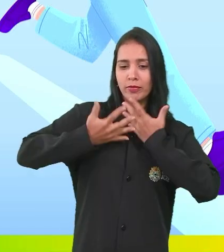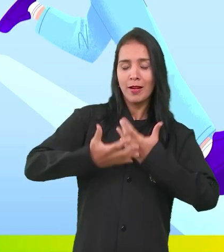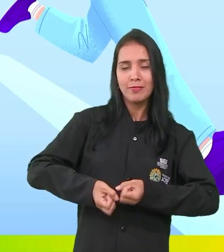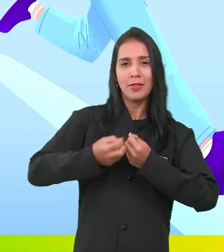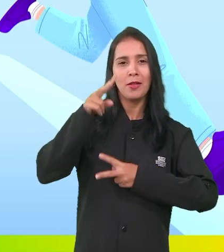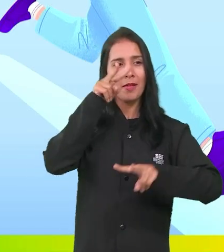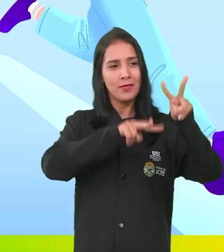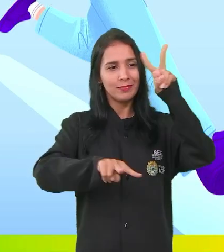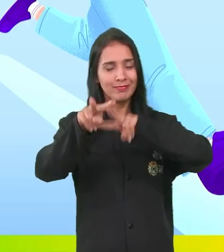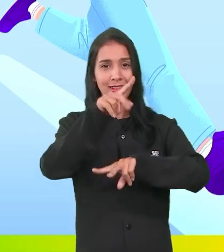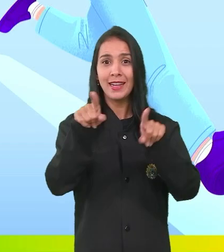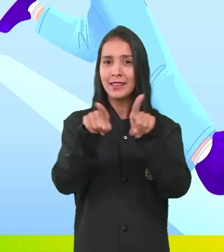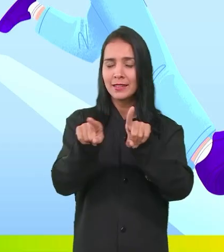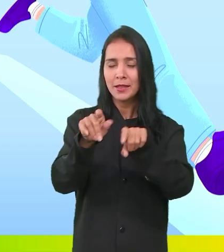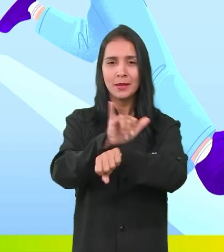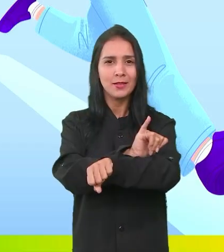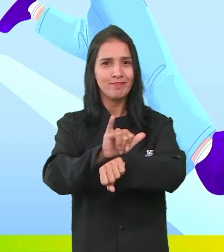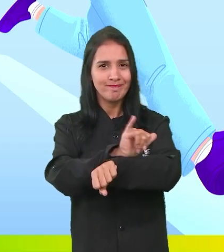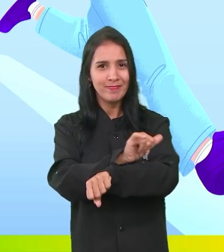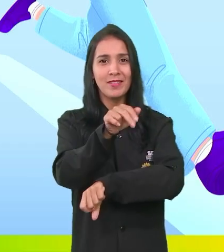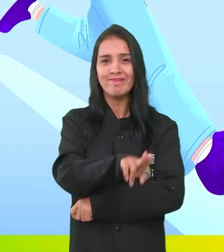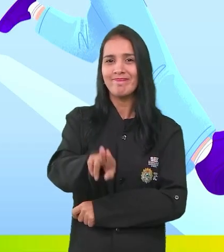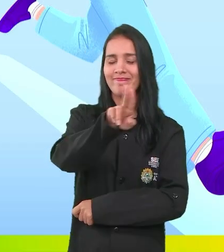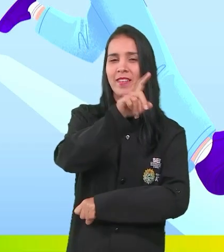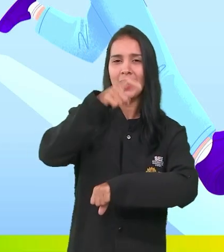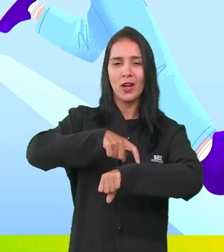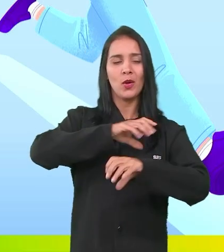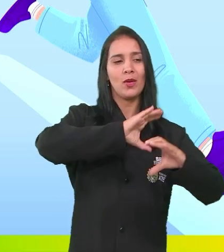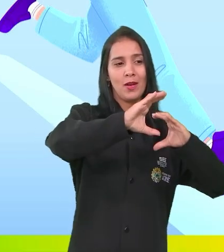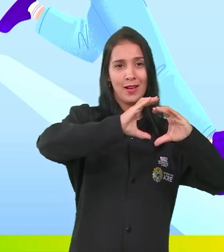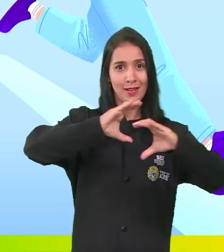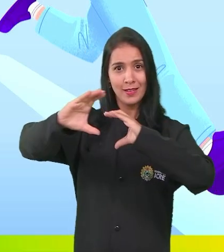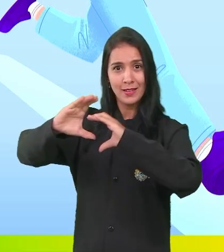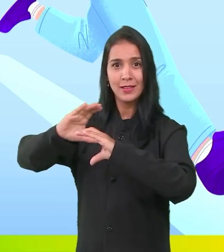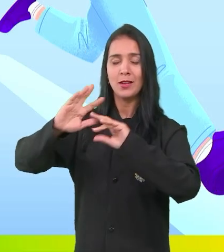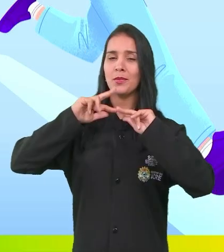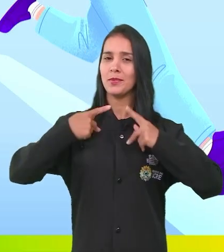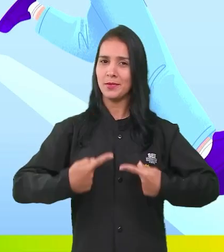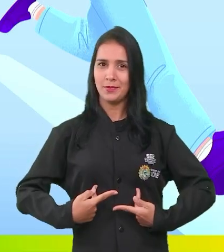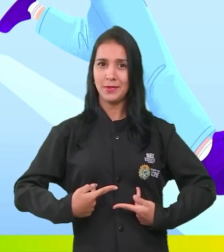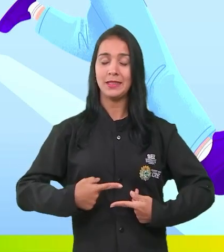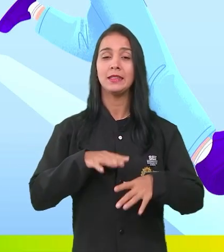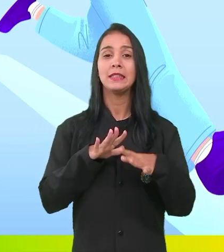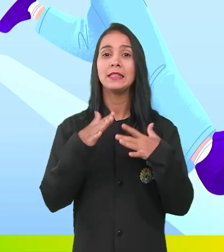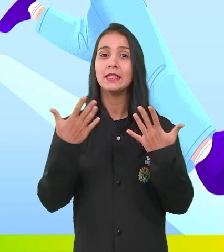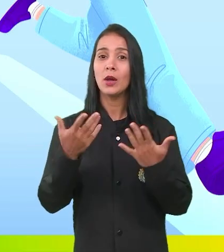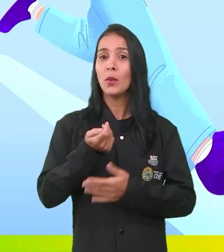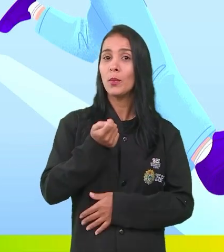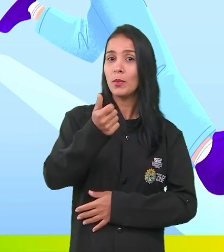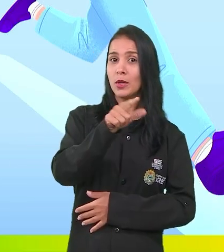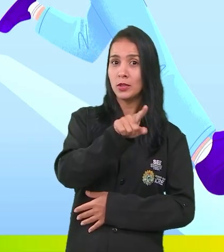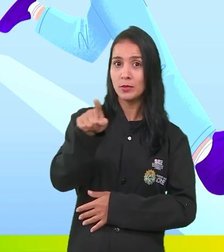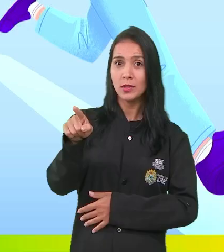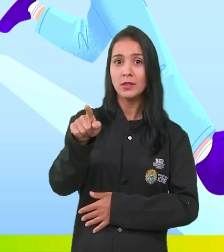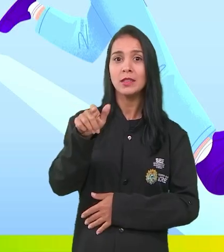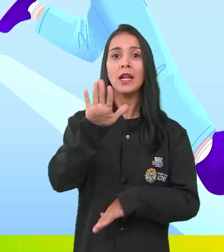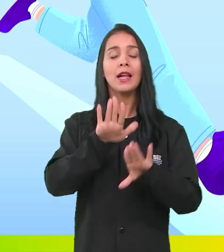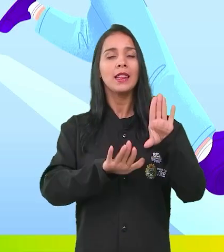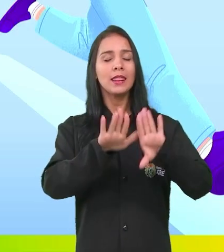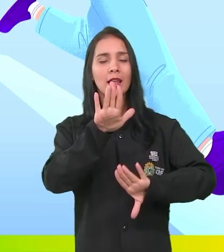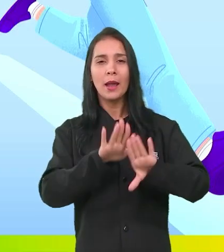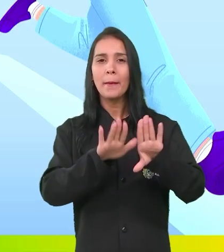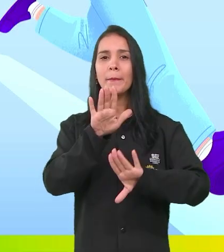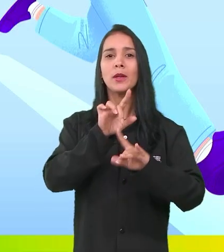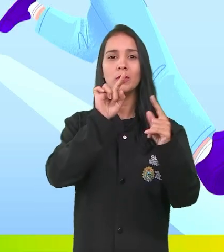e uma ferramenta fundamental na comunicação humana. Então, aí vai de acordo com o que a